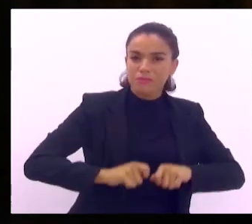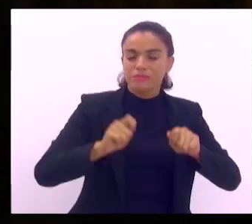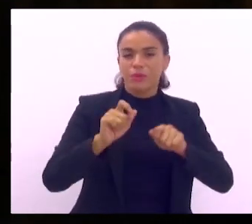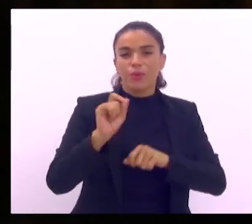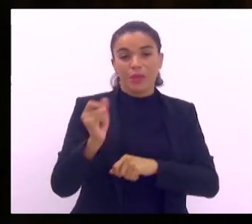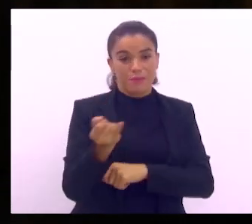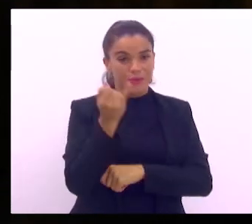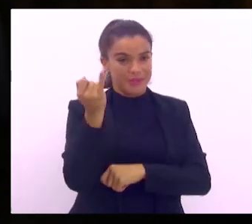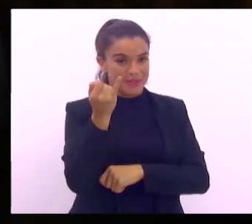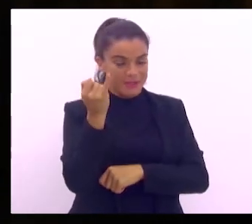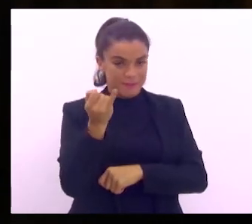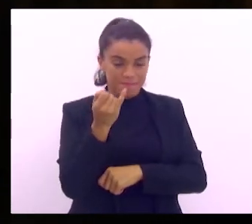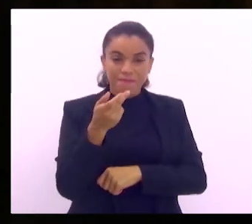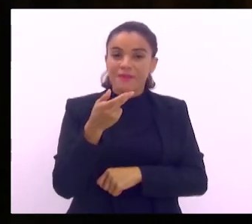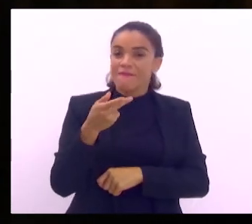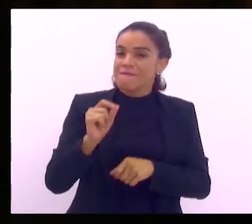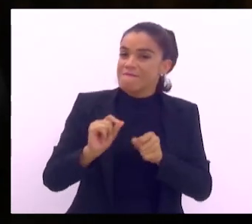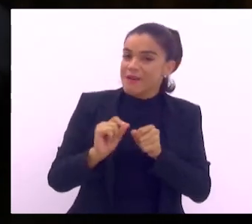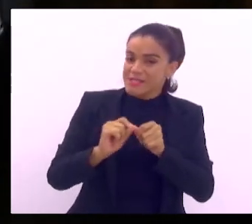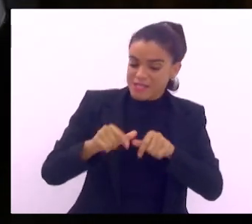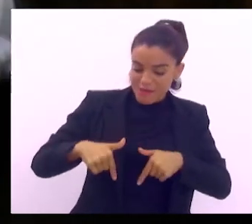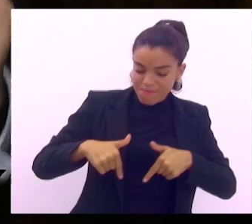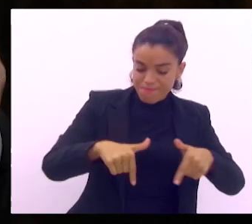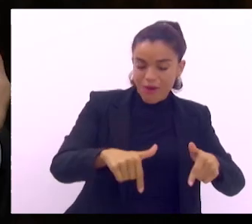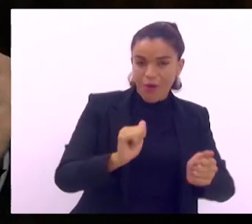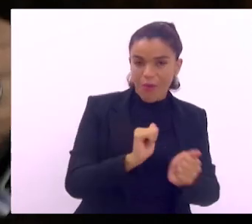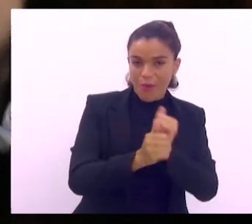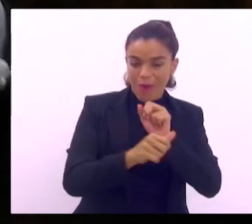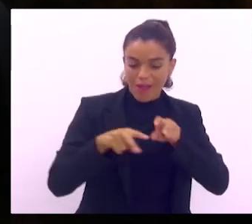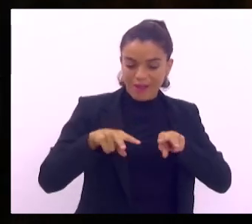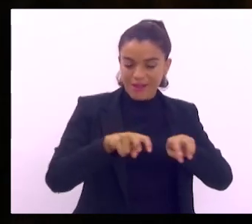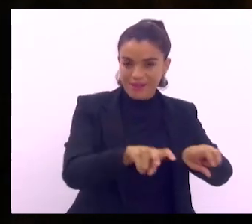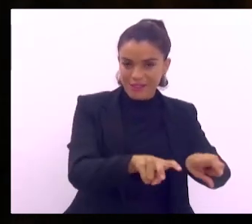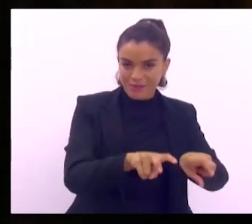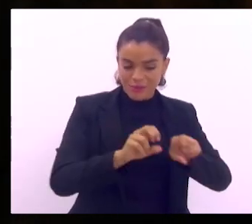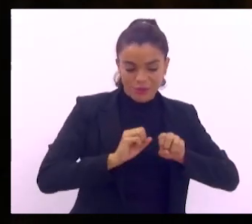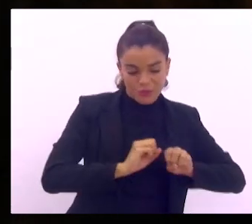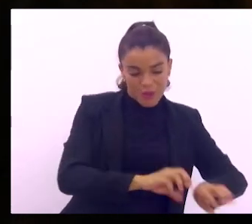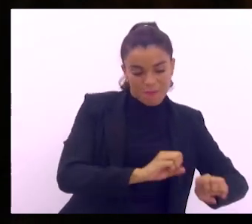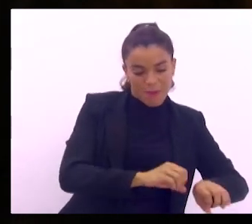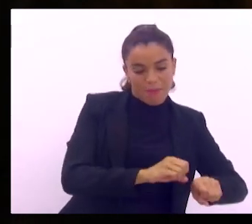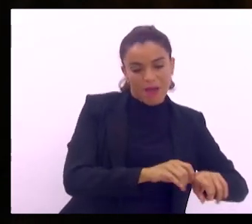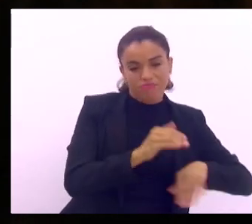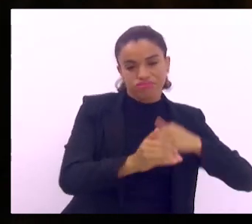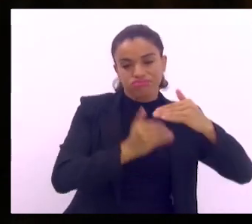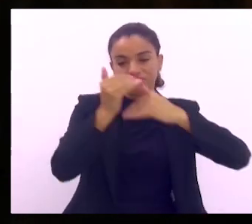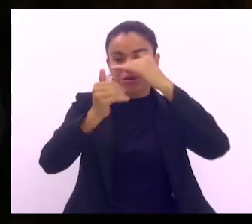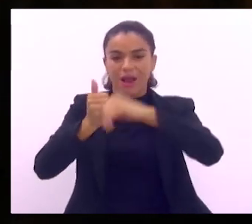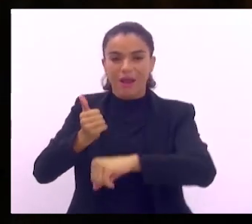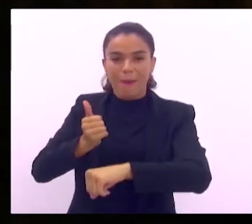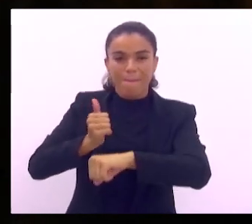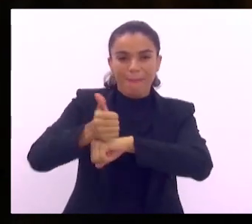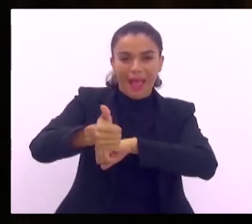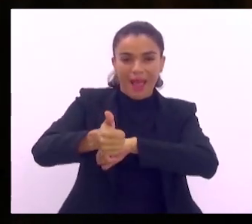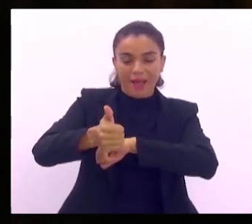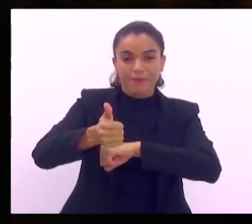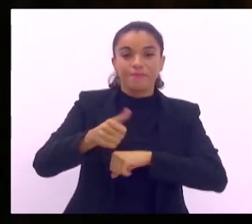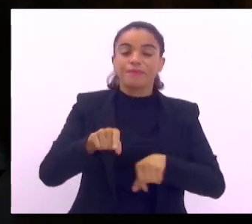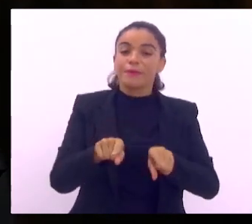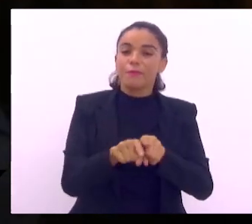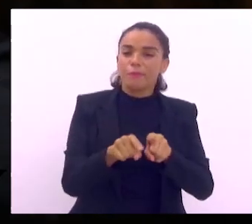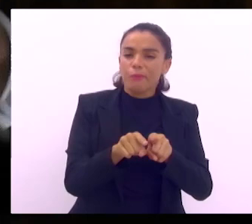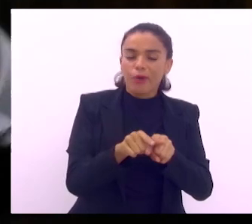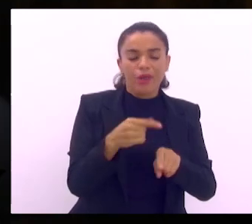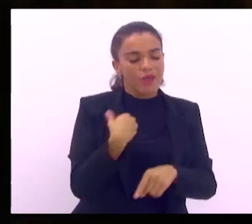extremamente importante, de se fazer o atletismo da iniciação ao altíssimo rendimento. Porque o que eu ouvi nas